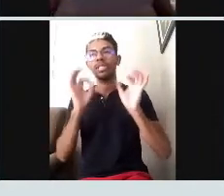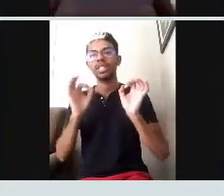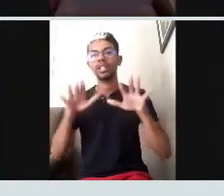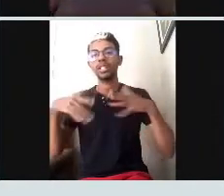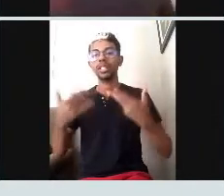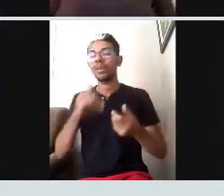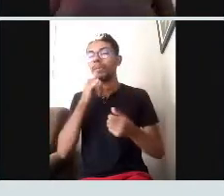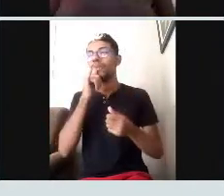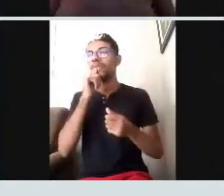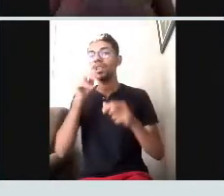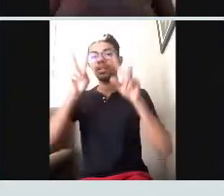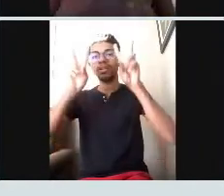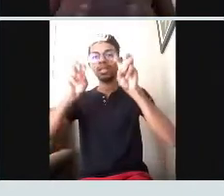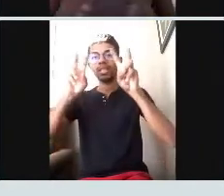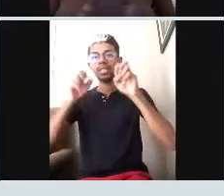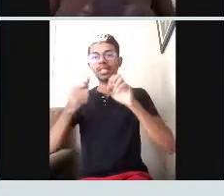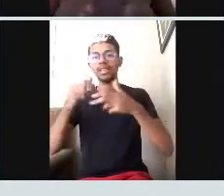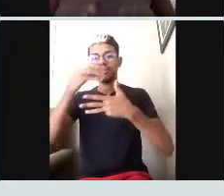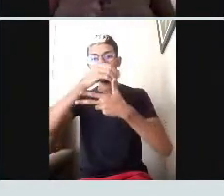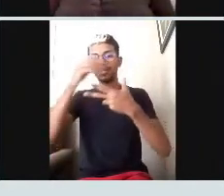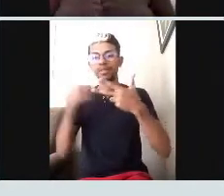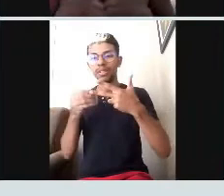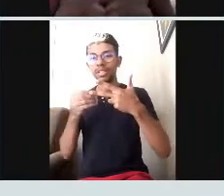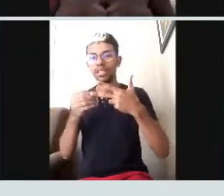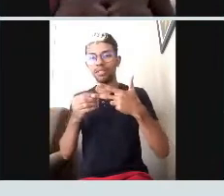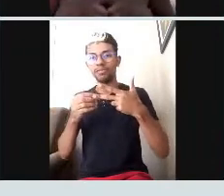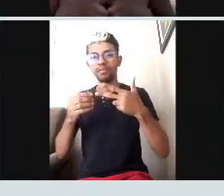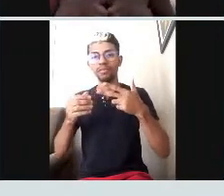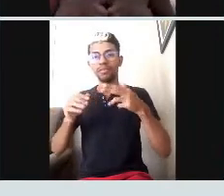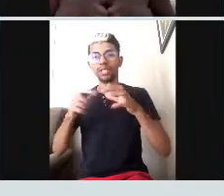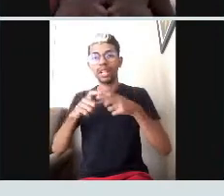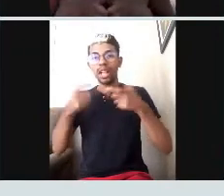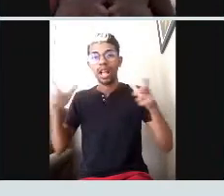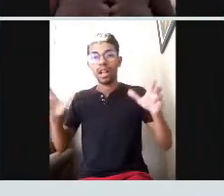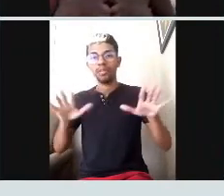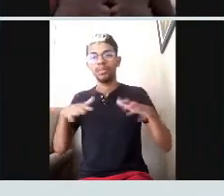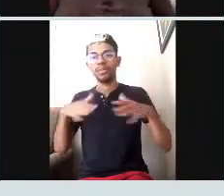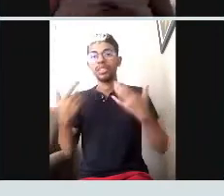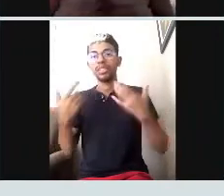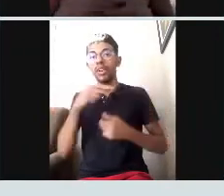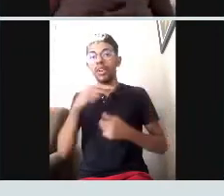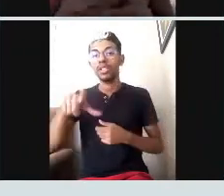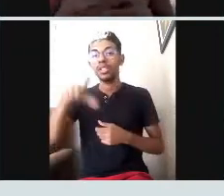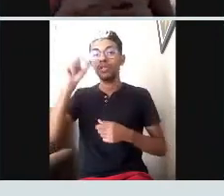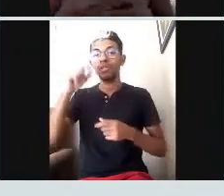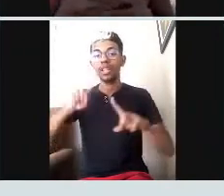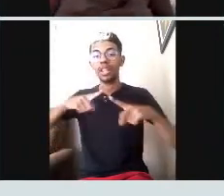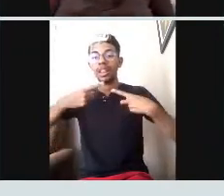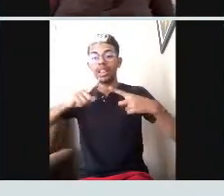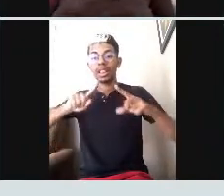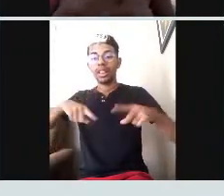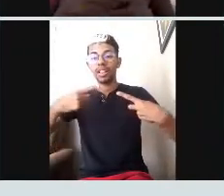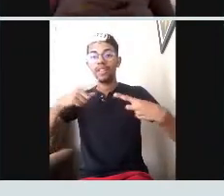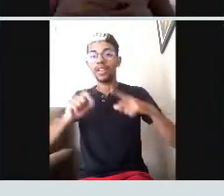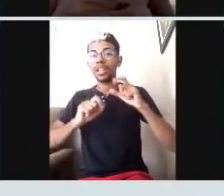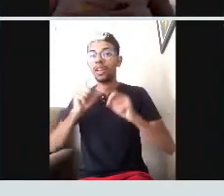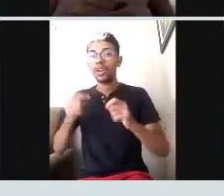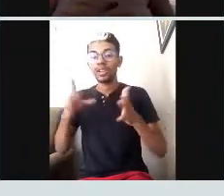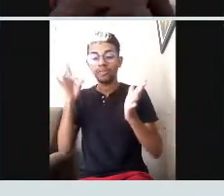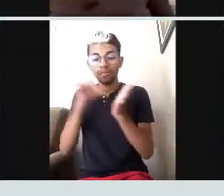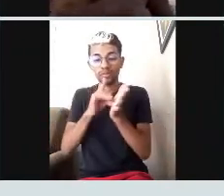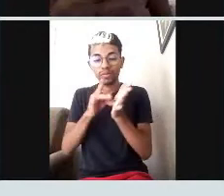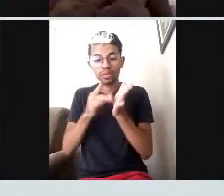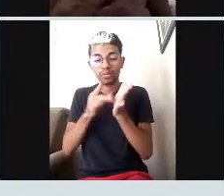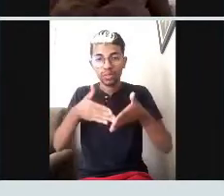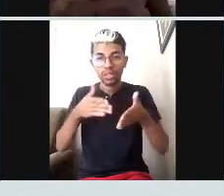amplo. O que vocês vão escolher defender é mais específico. Então, assim, vocês precisam elaborar uma